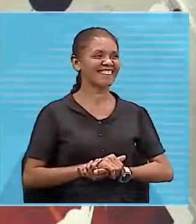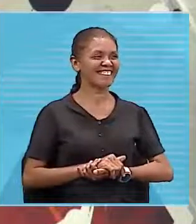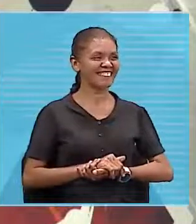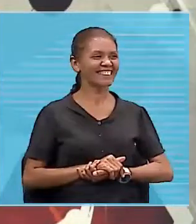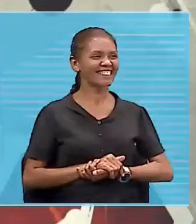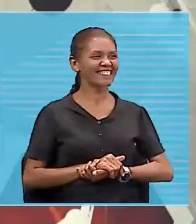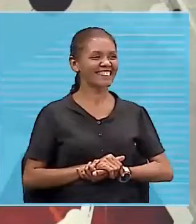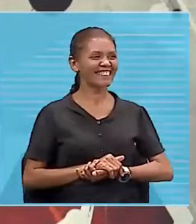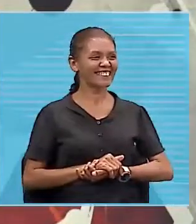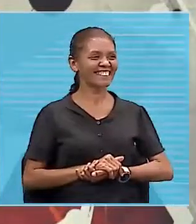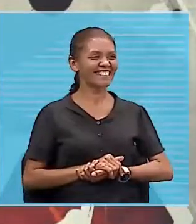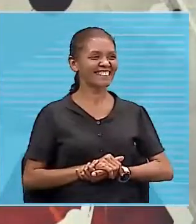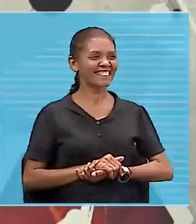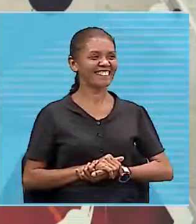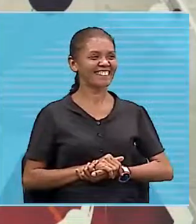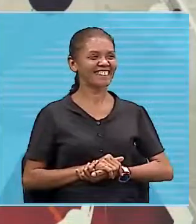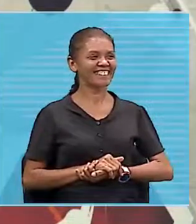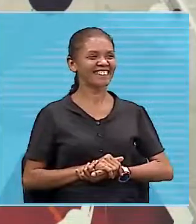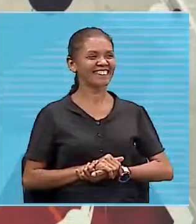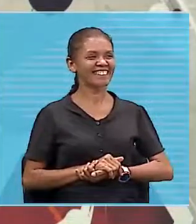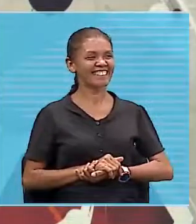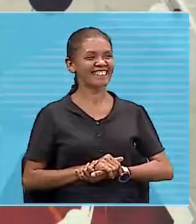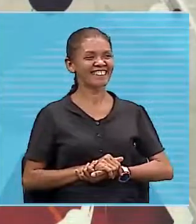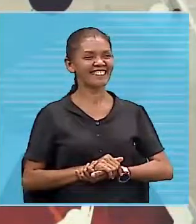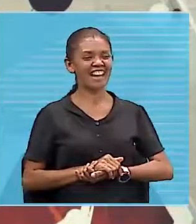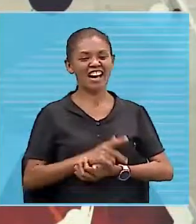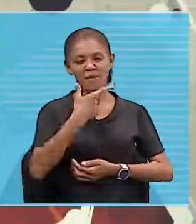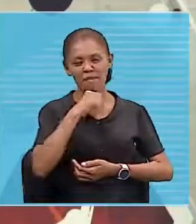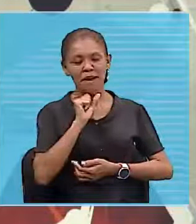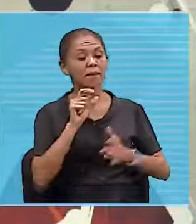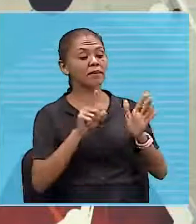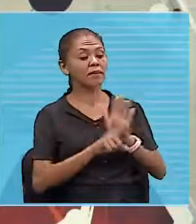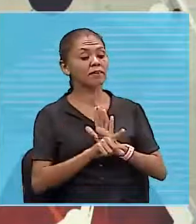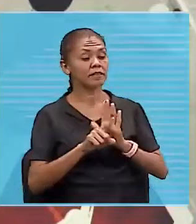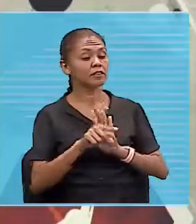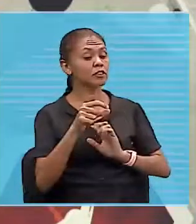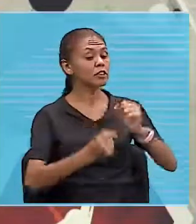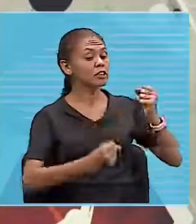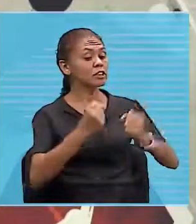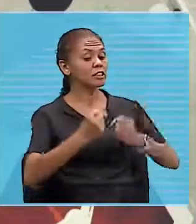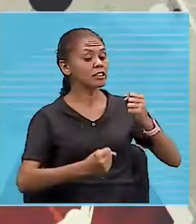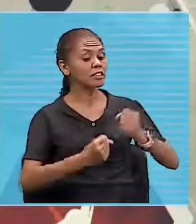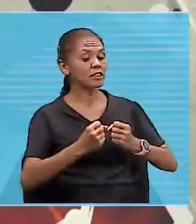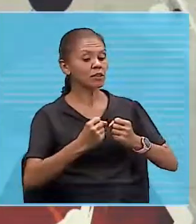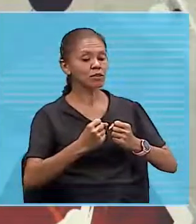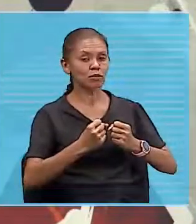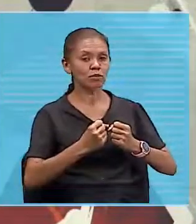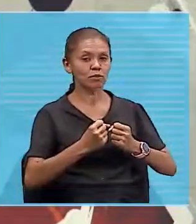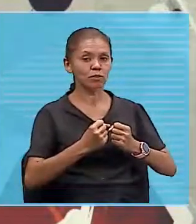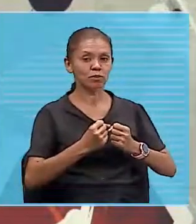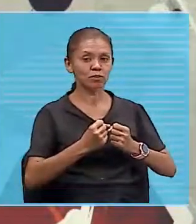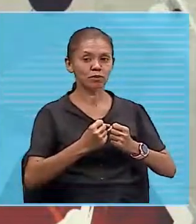peia mesmo peguei foi uma pisando Que história é essa que você tá dirigindo os carro ali você não tem nem habilitação